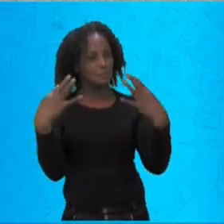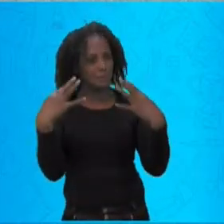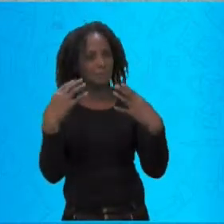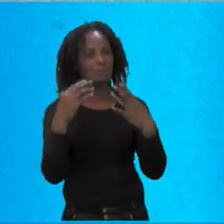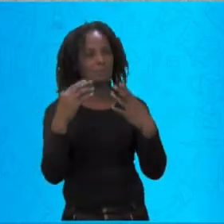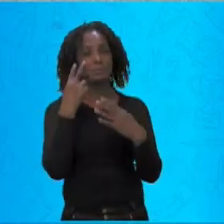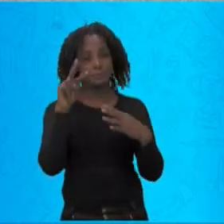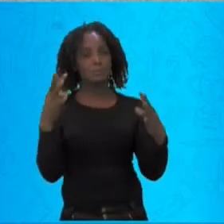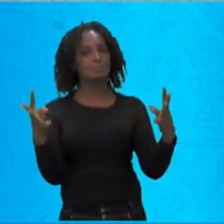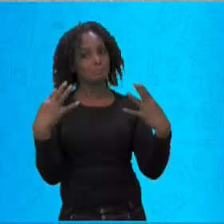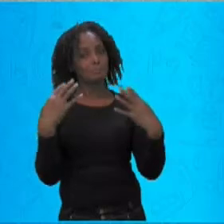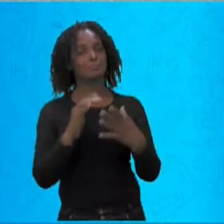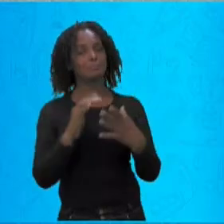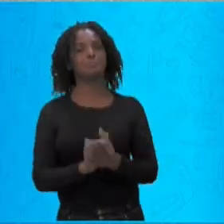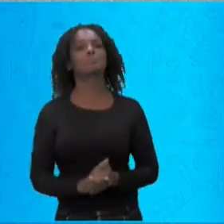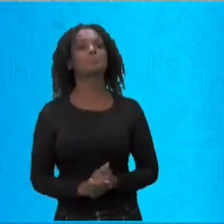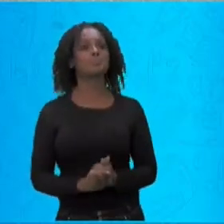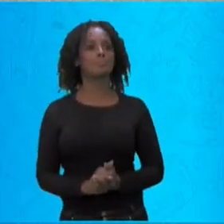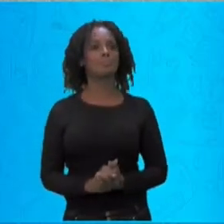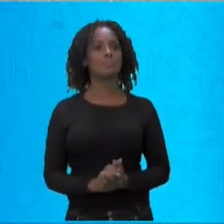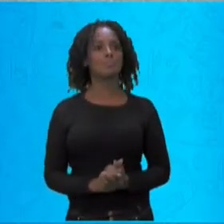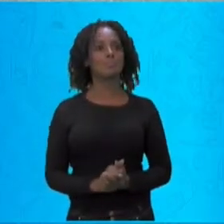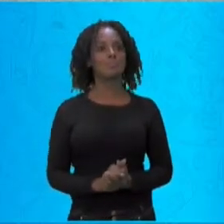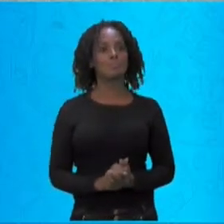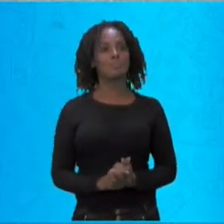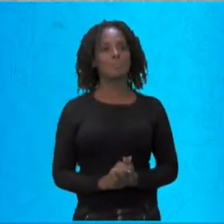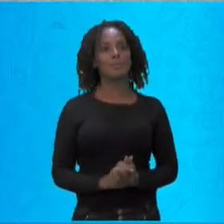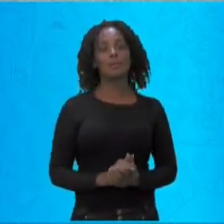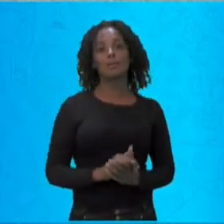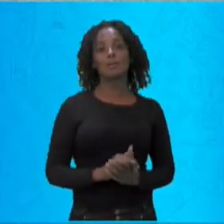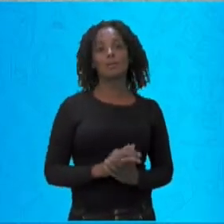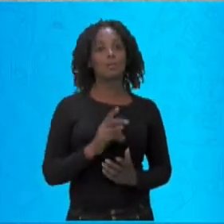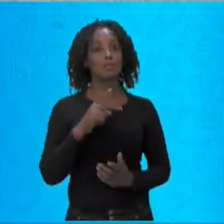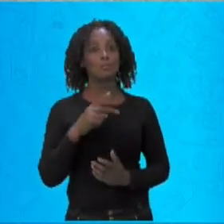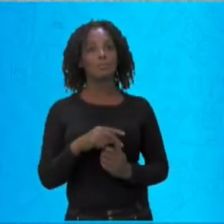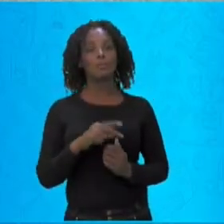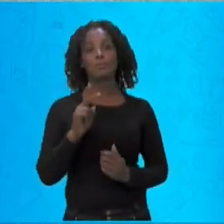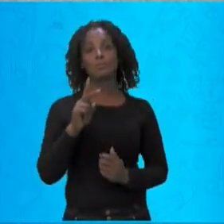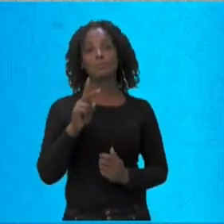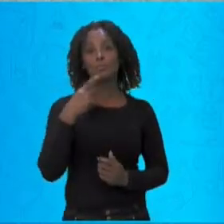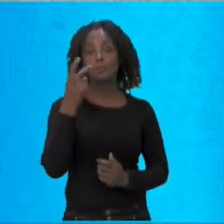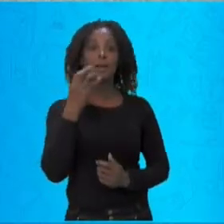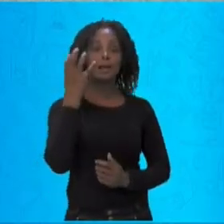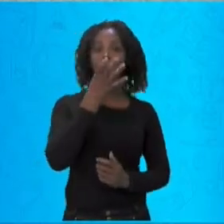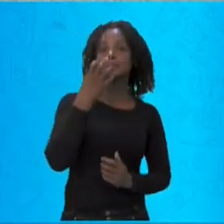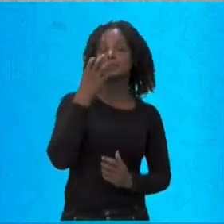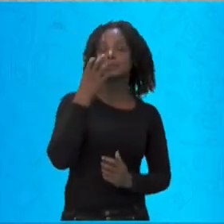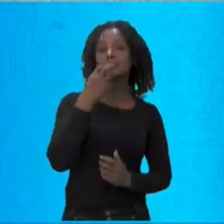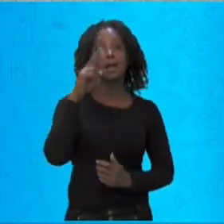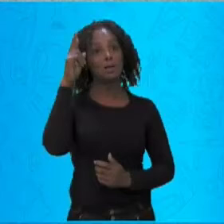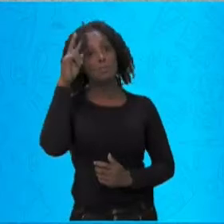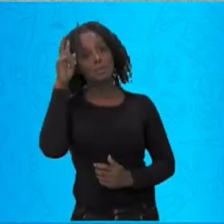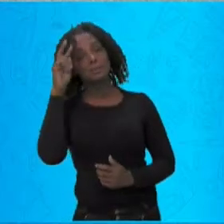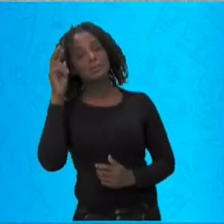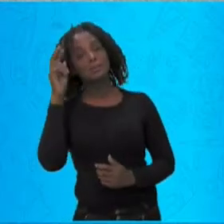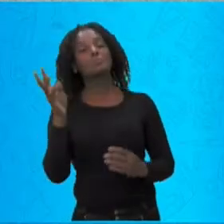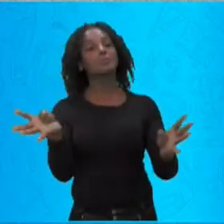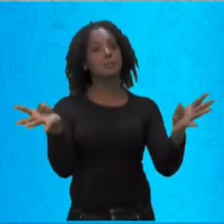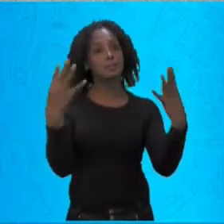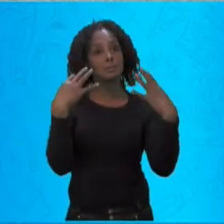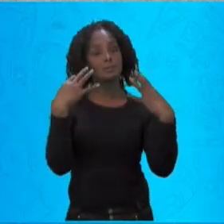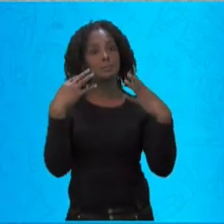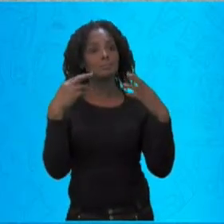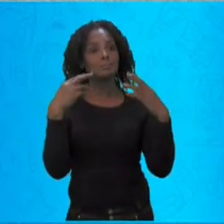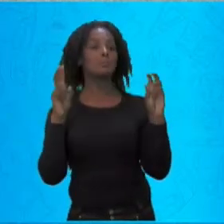bastante atenção? Vou lhes cantar um repente, queiram prestar atenção.